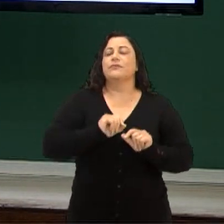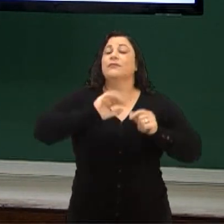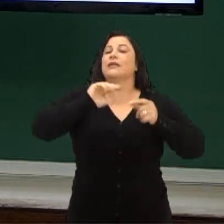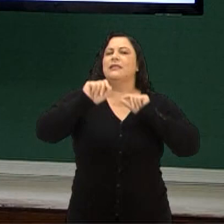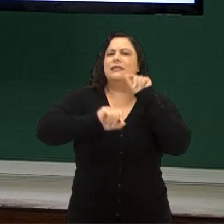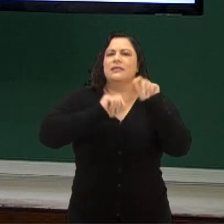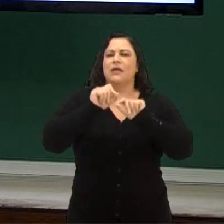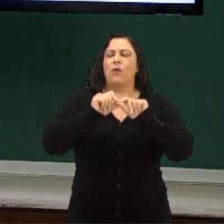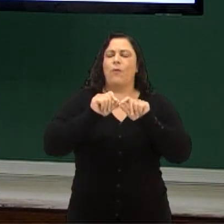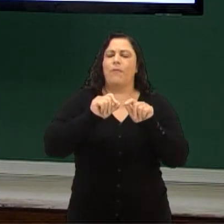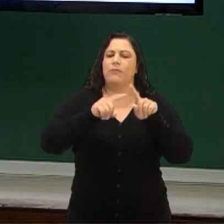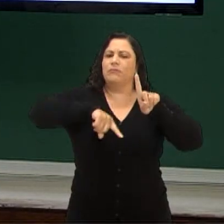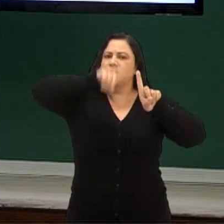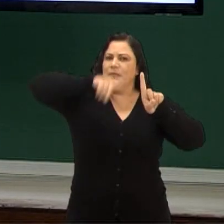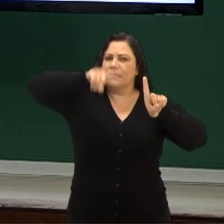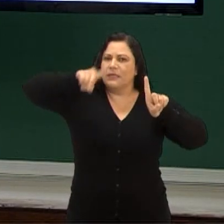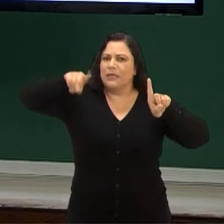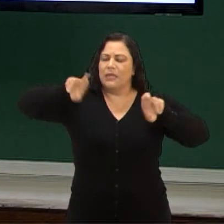material gráfico.